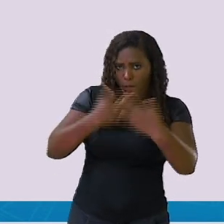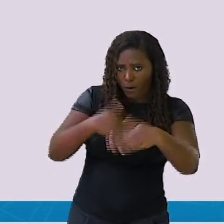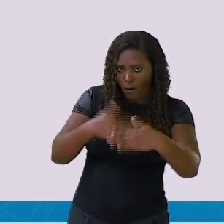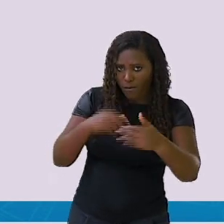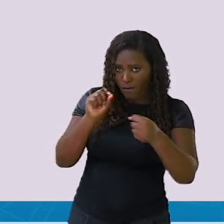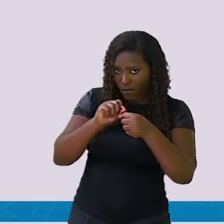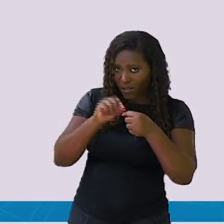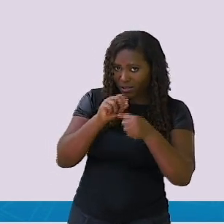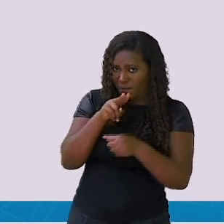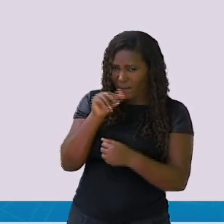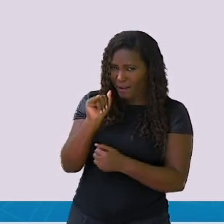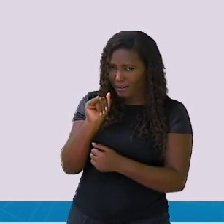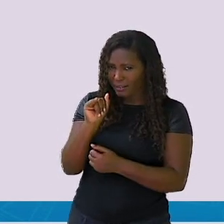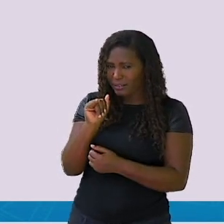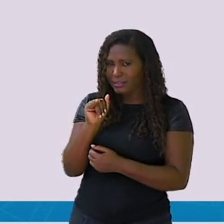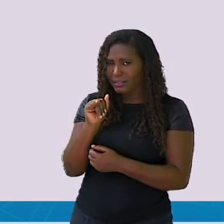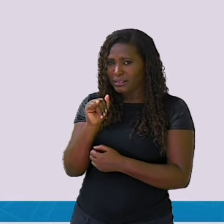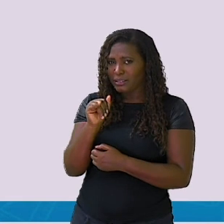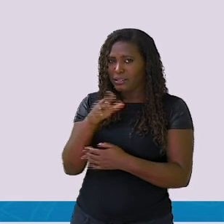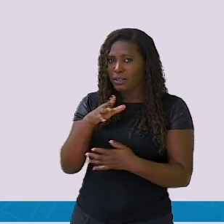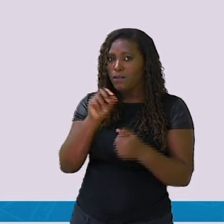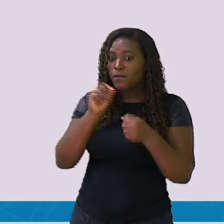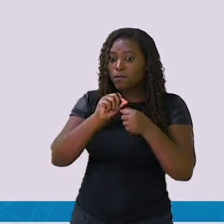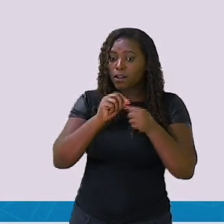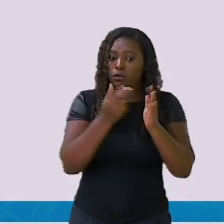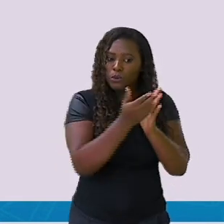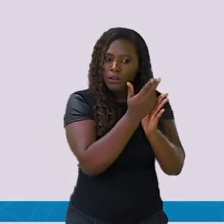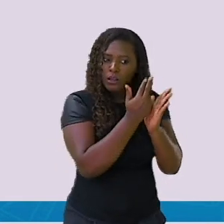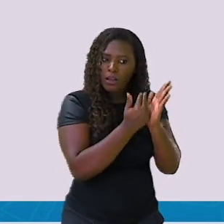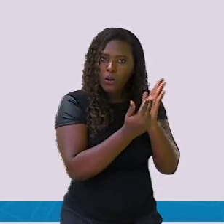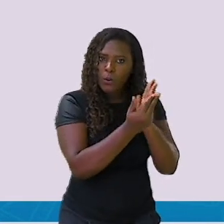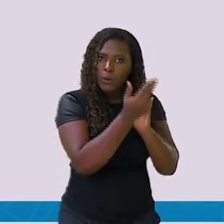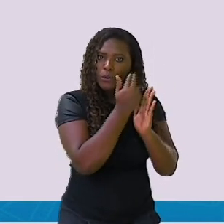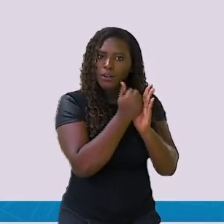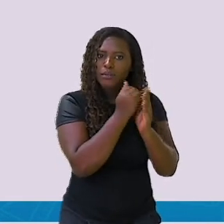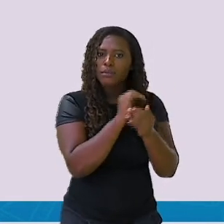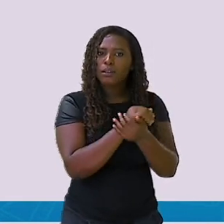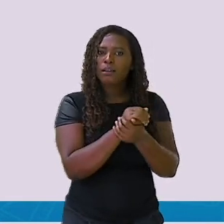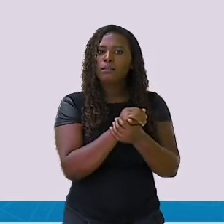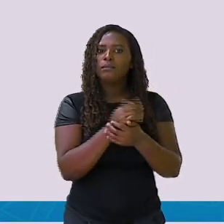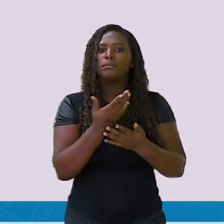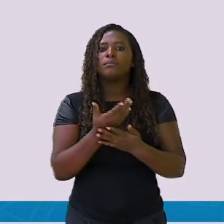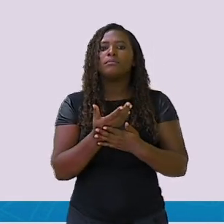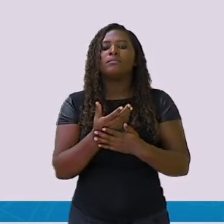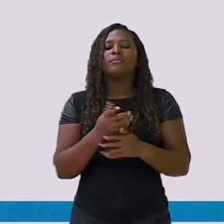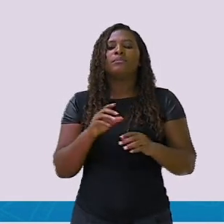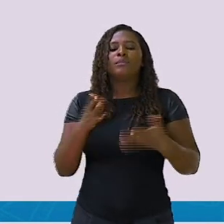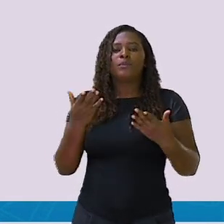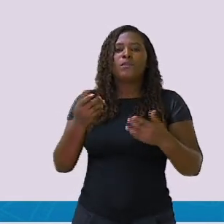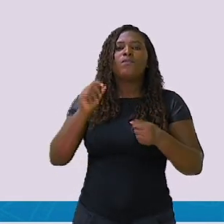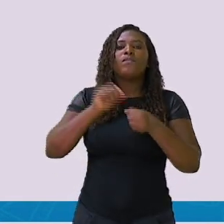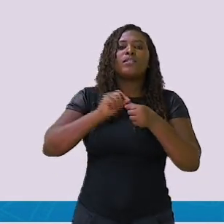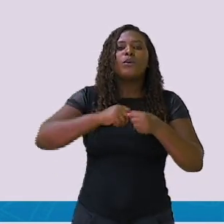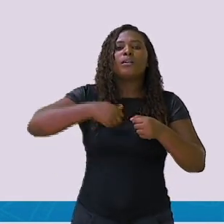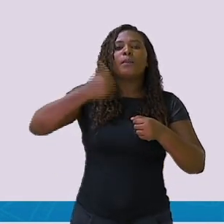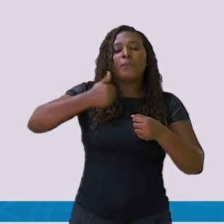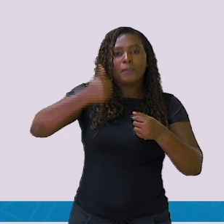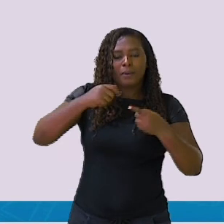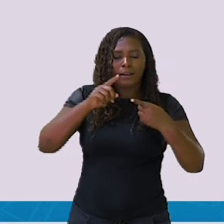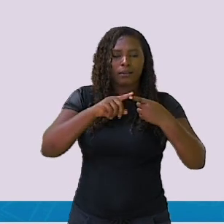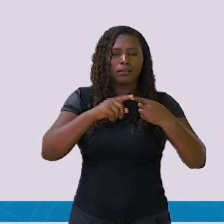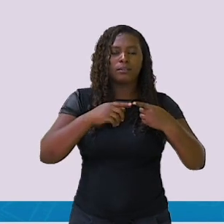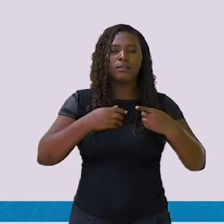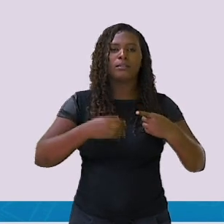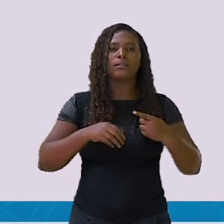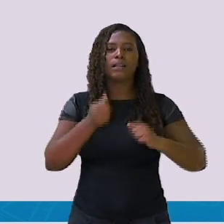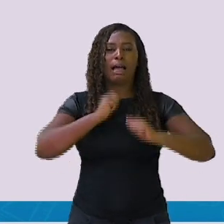preciso, número 1, olha lá, controlar a ansiedade. Então, pensar na respiração. Número 2, cuidar da alimentação. Se eu tiver